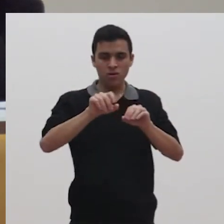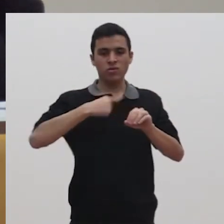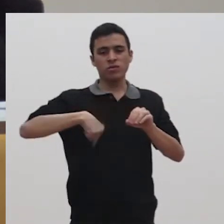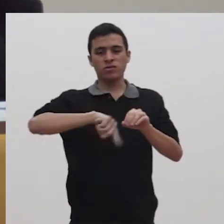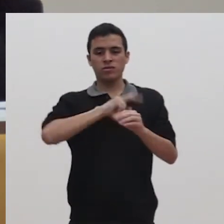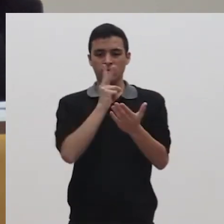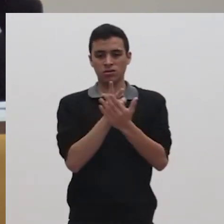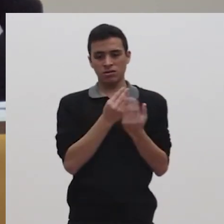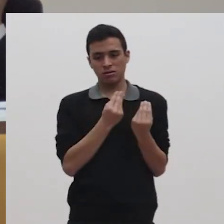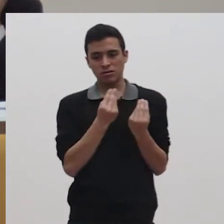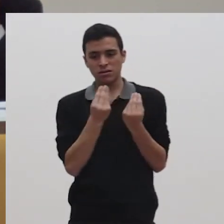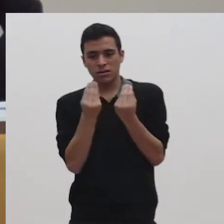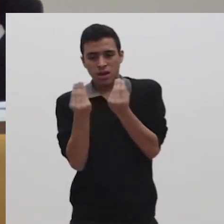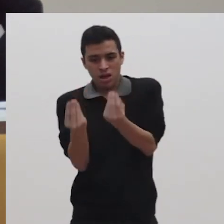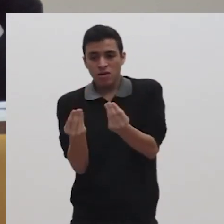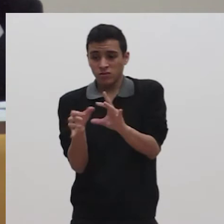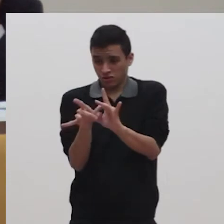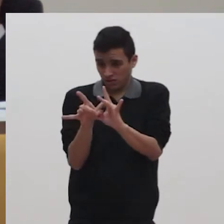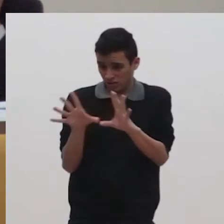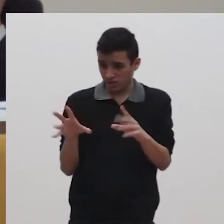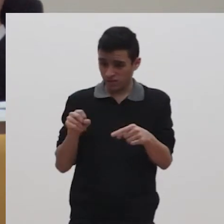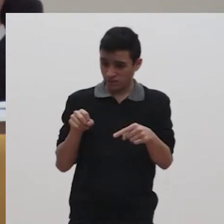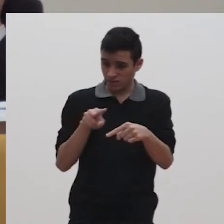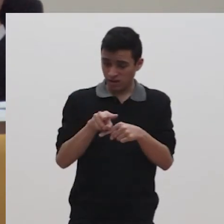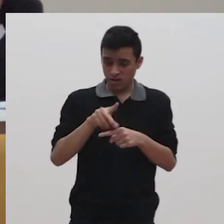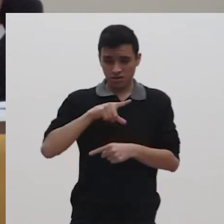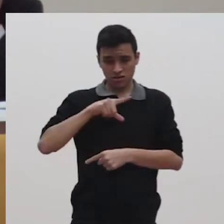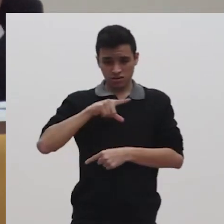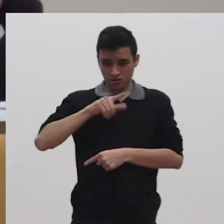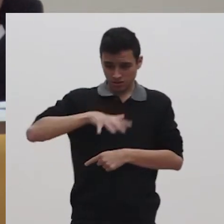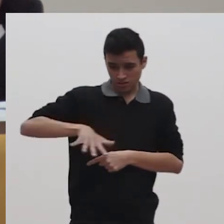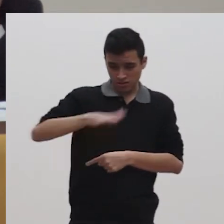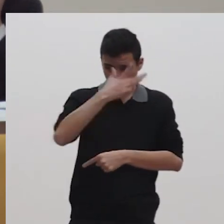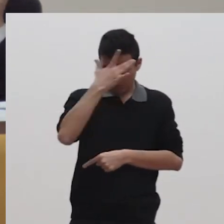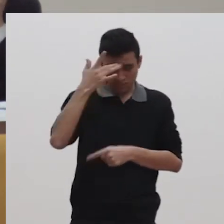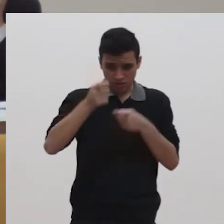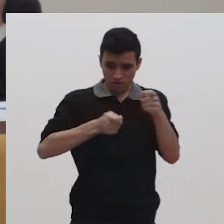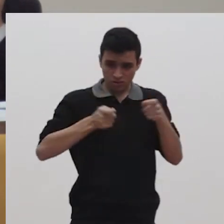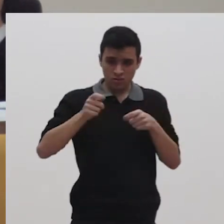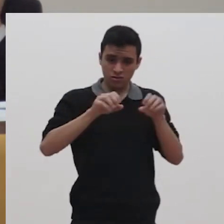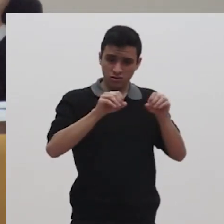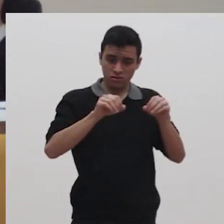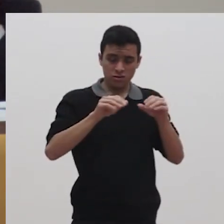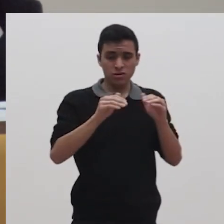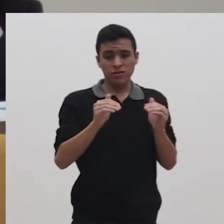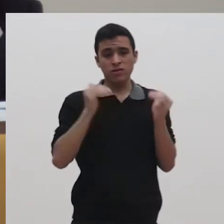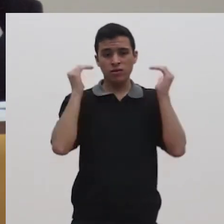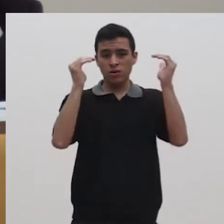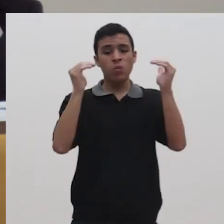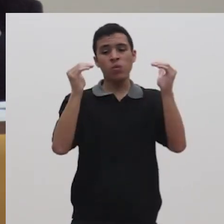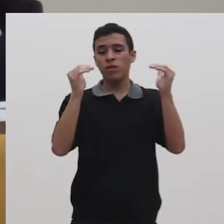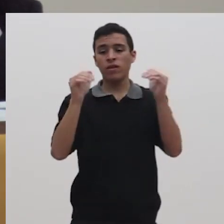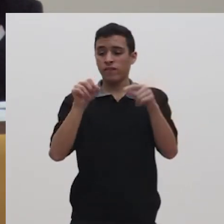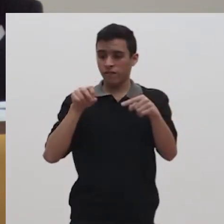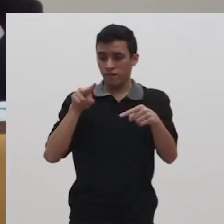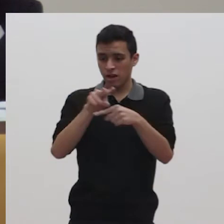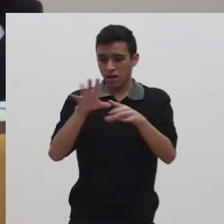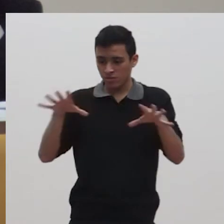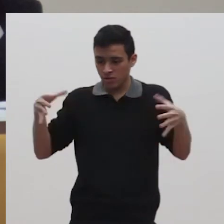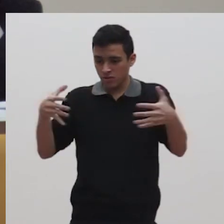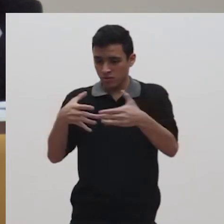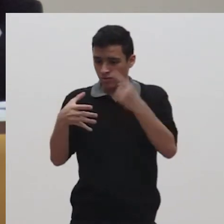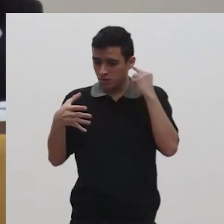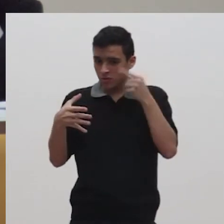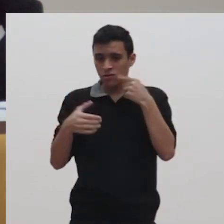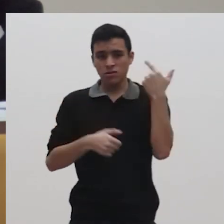inclusive, cedemos das vagas que tínhamos dos gestores de ensino superior, vagas para a comunidade surda,